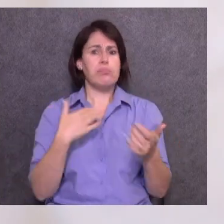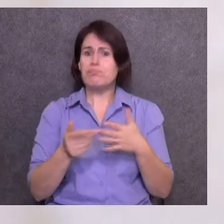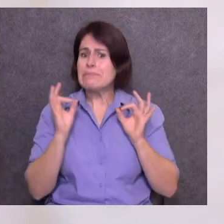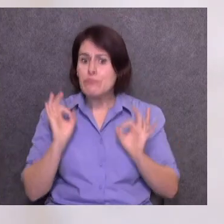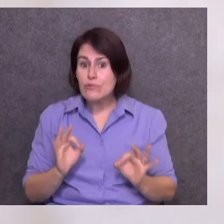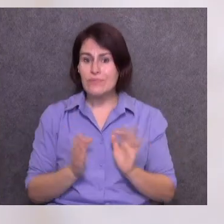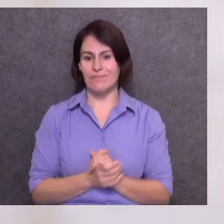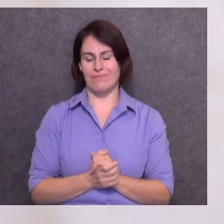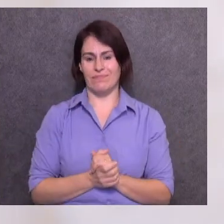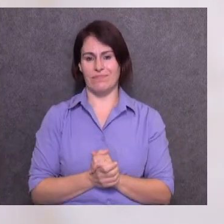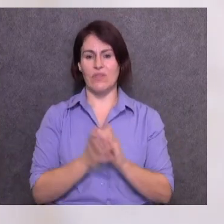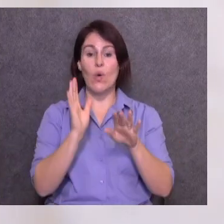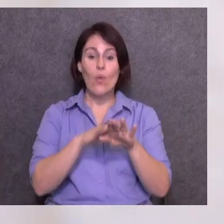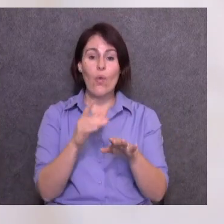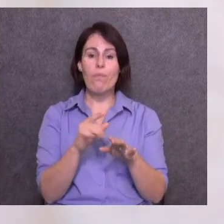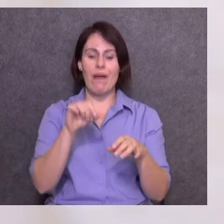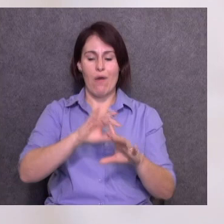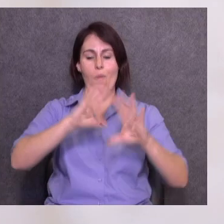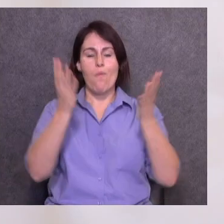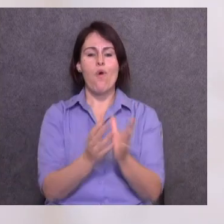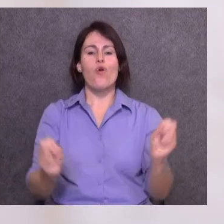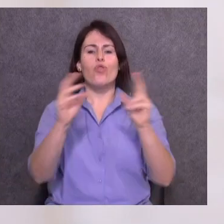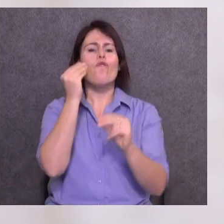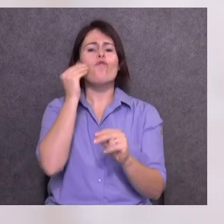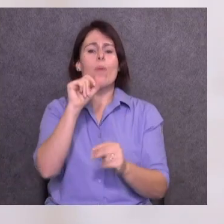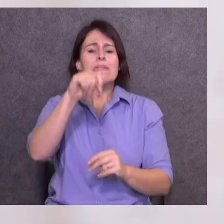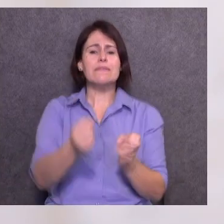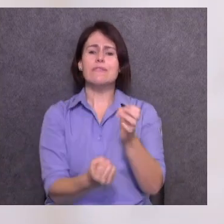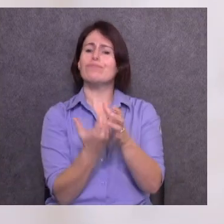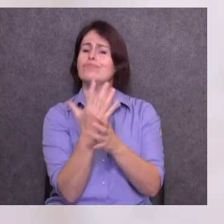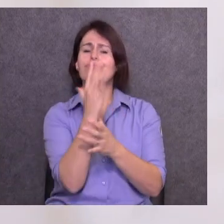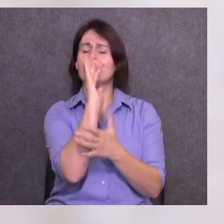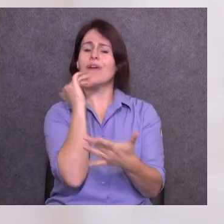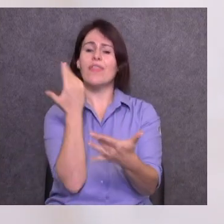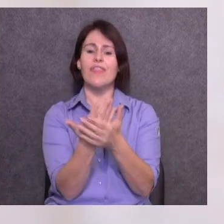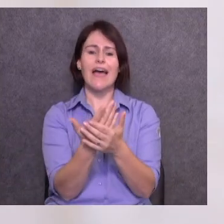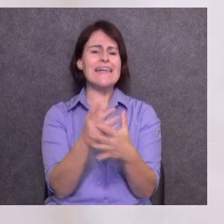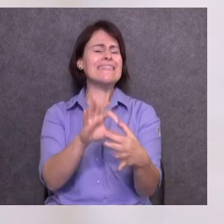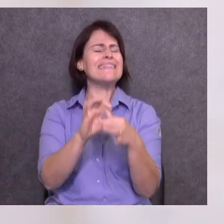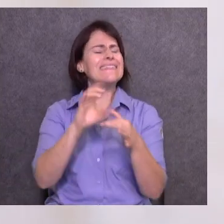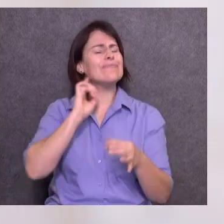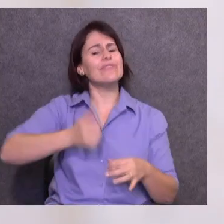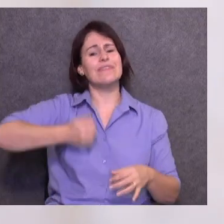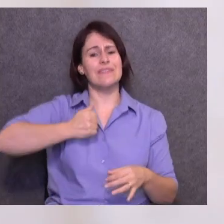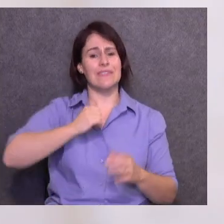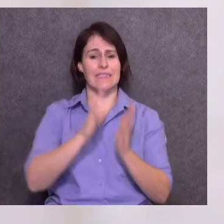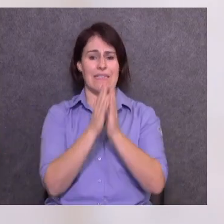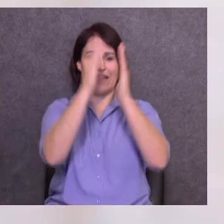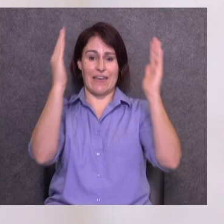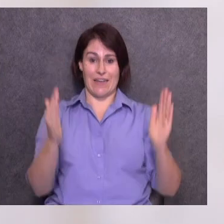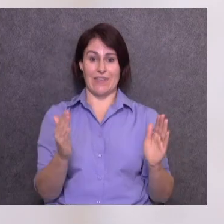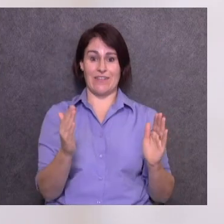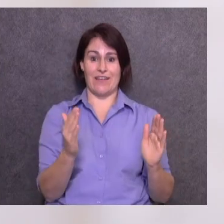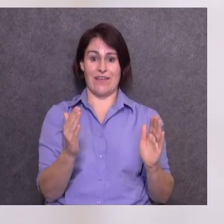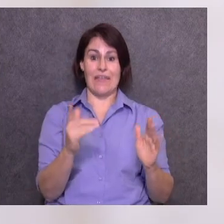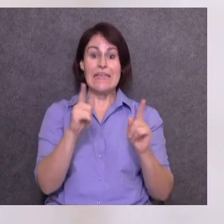Esta é a semente do mundo novo, o modelo fundamental da Igreja. Esta é a primeira